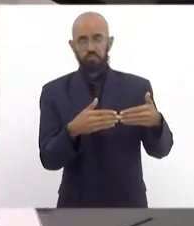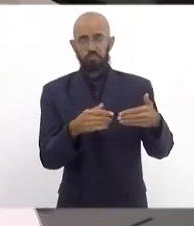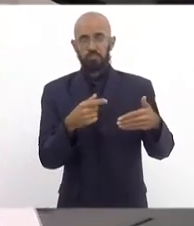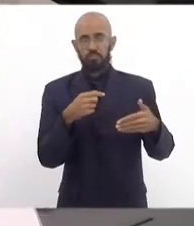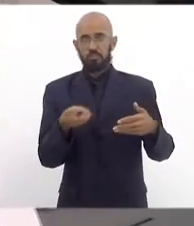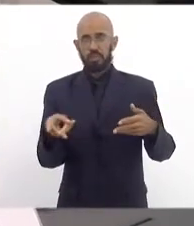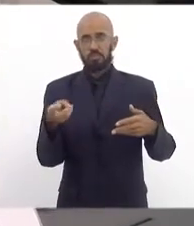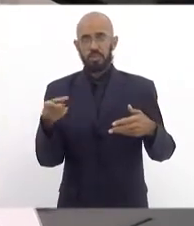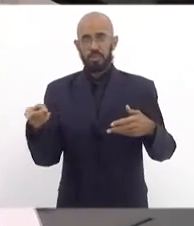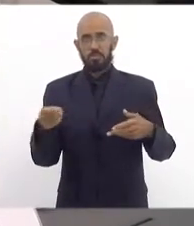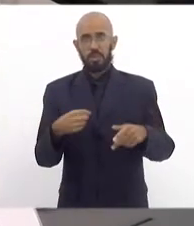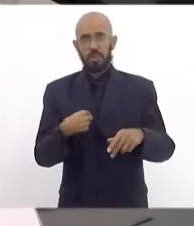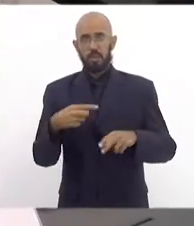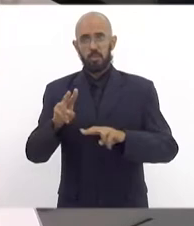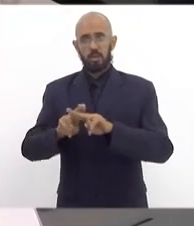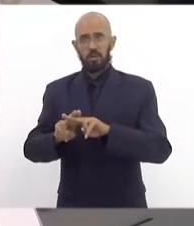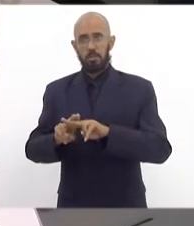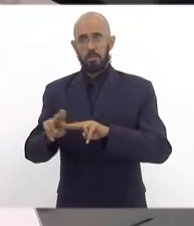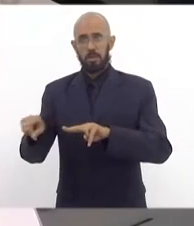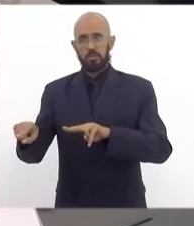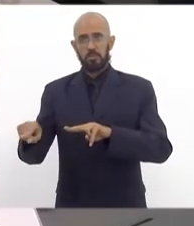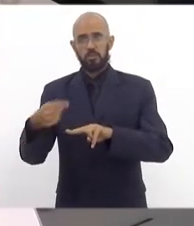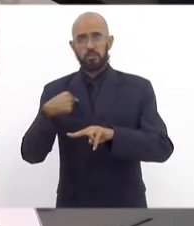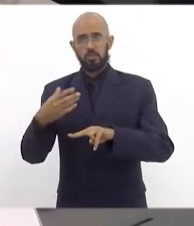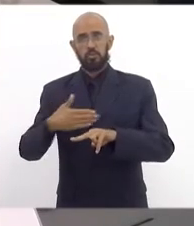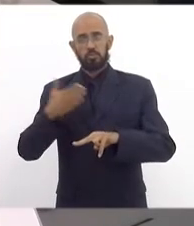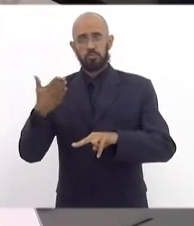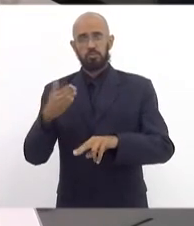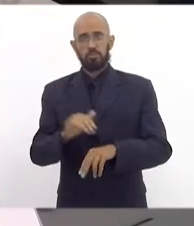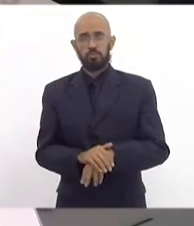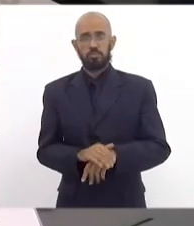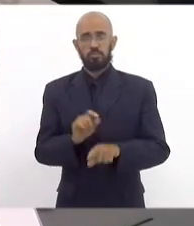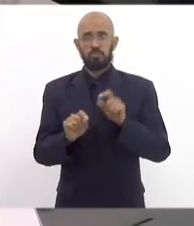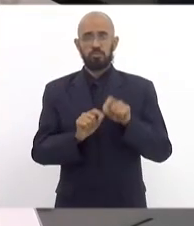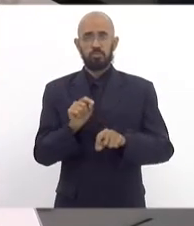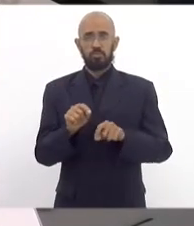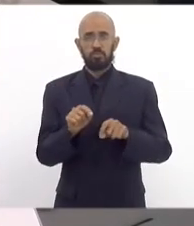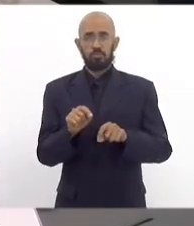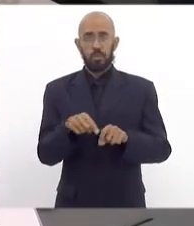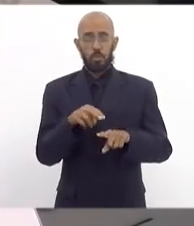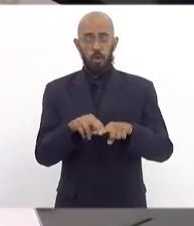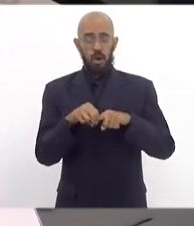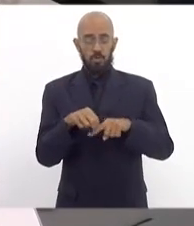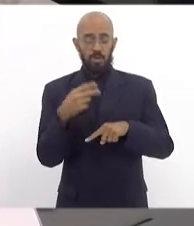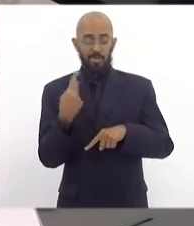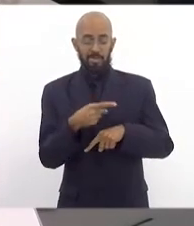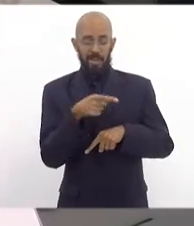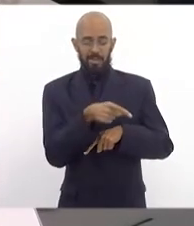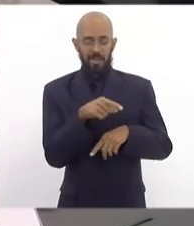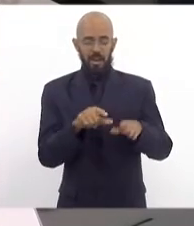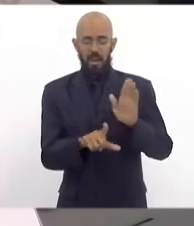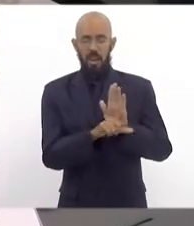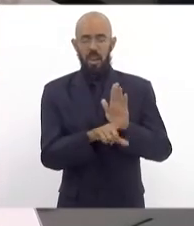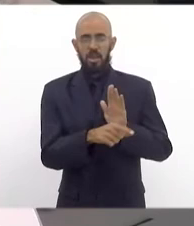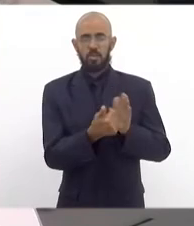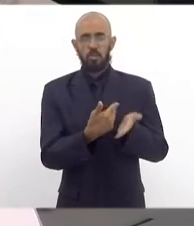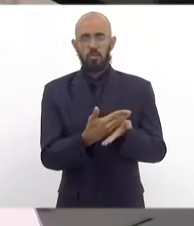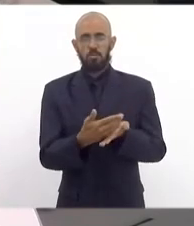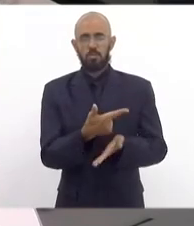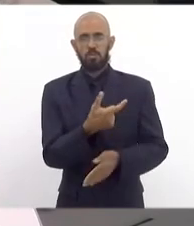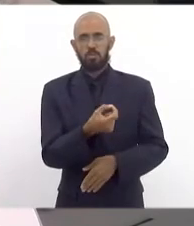eu no cárcere sou surpreendido com por causa dessa lei que foi no início de 2018